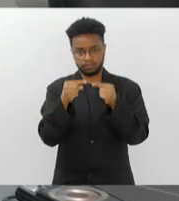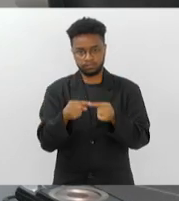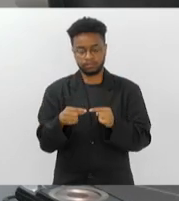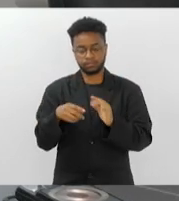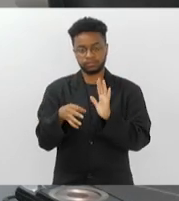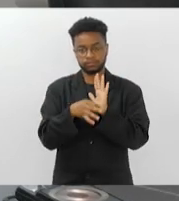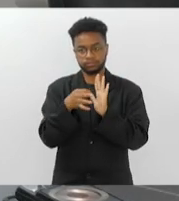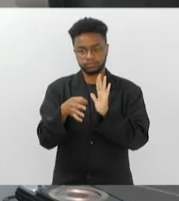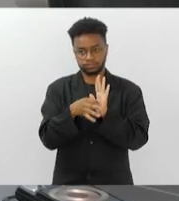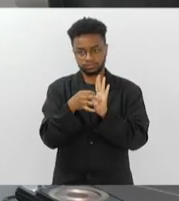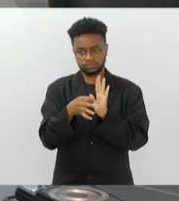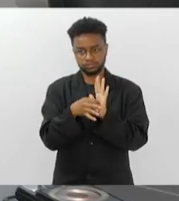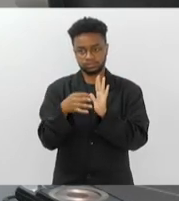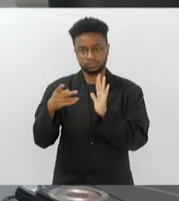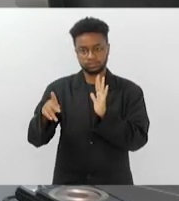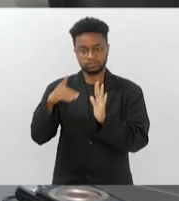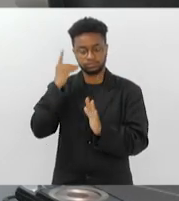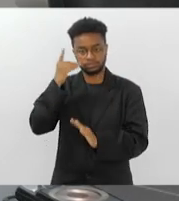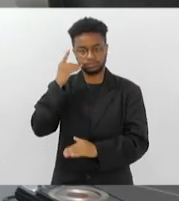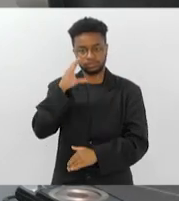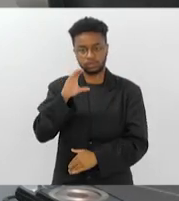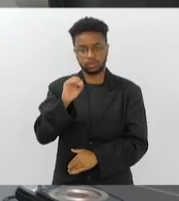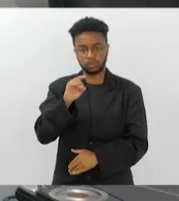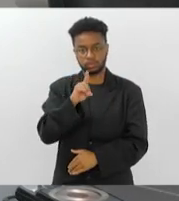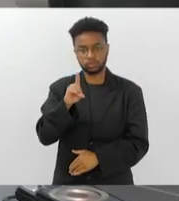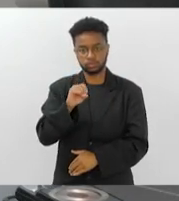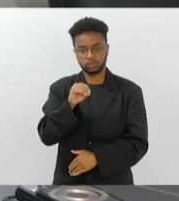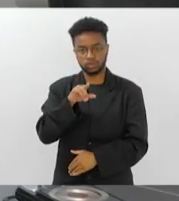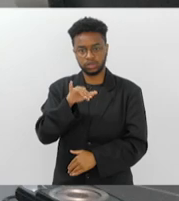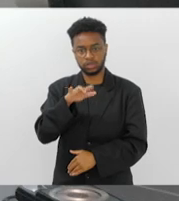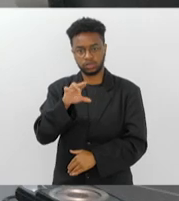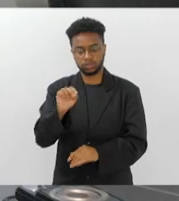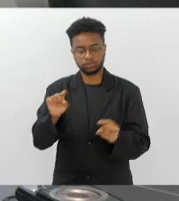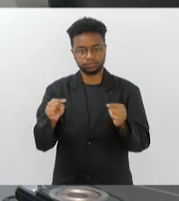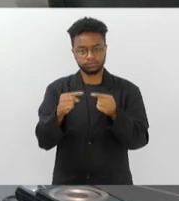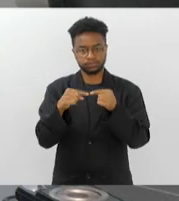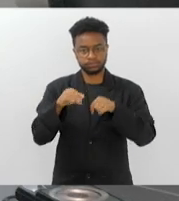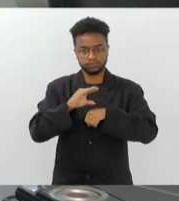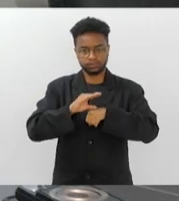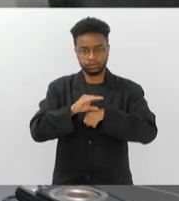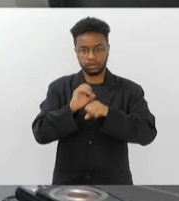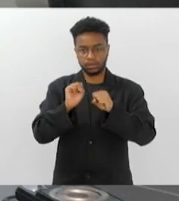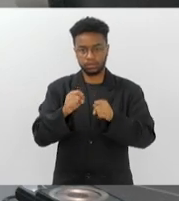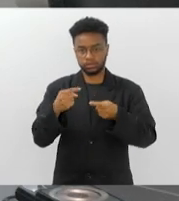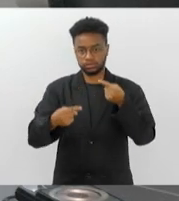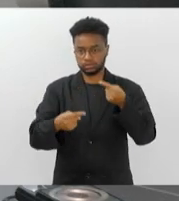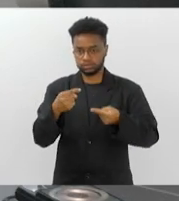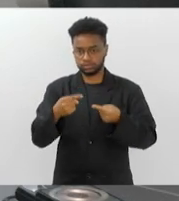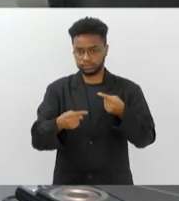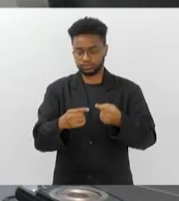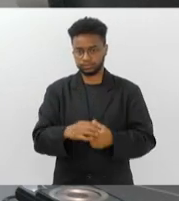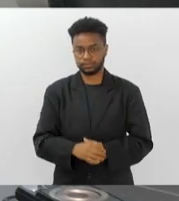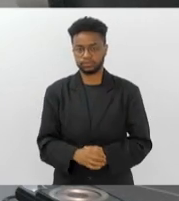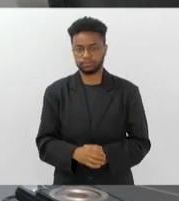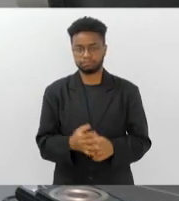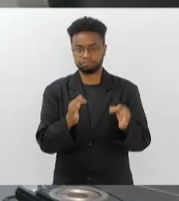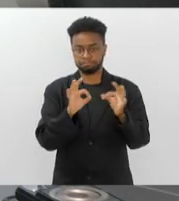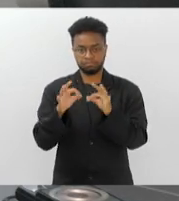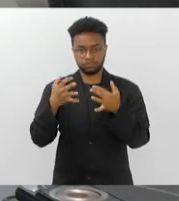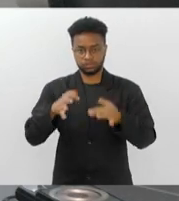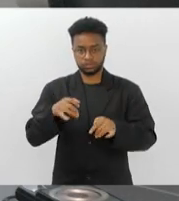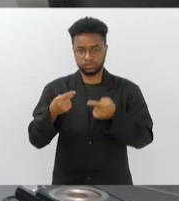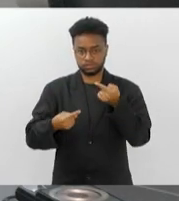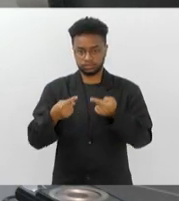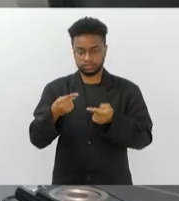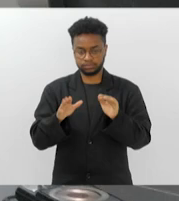da Lavra do deputado Vinícius kolino é pela constitucionalidade em discussão não havendo Quem Queira